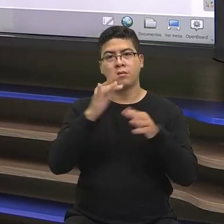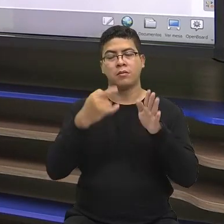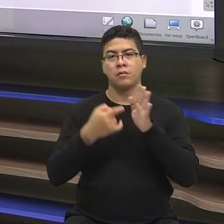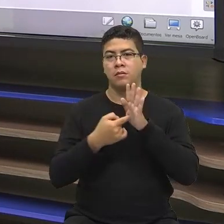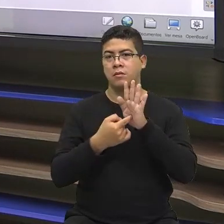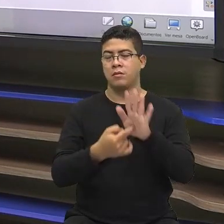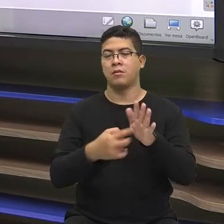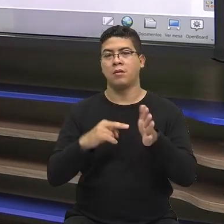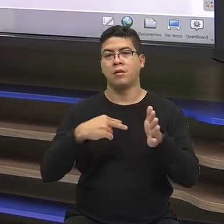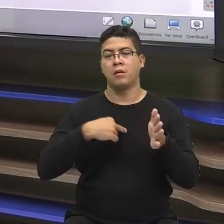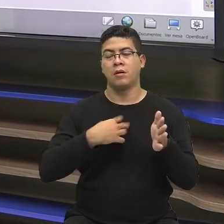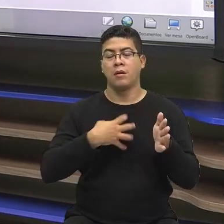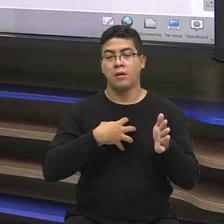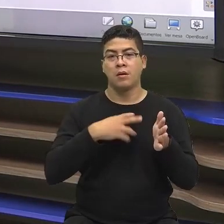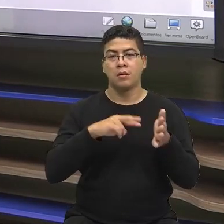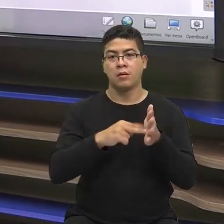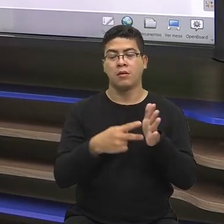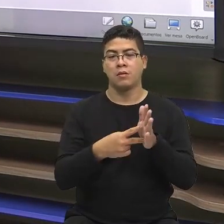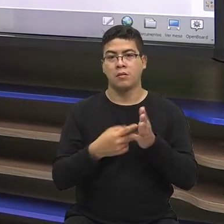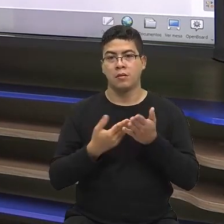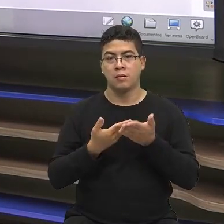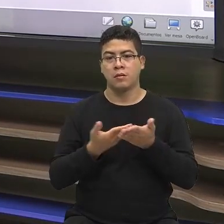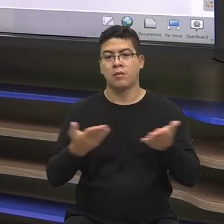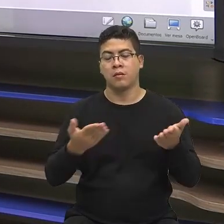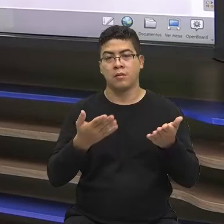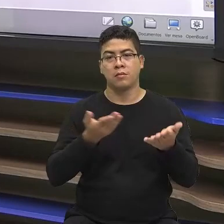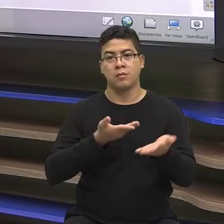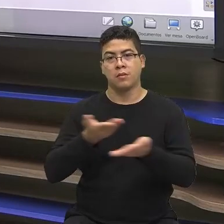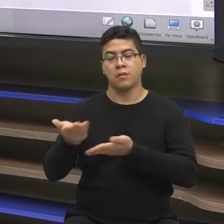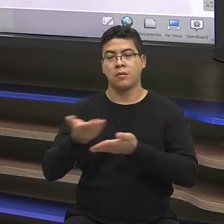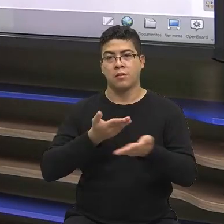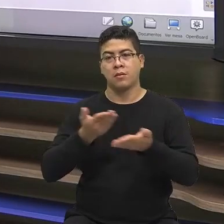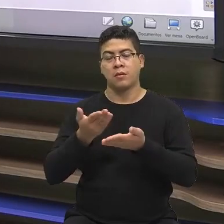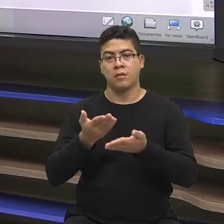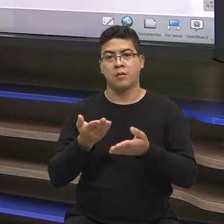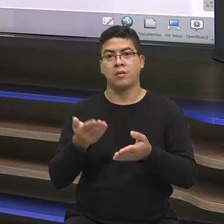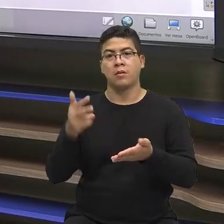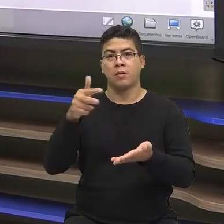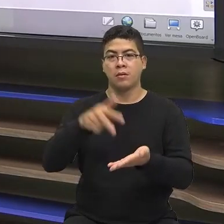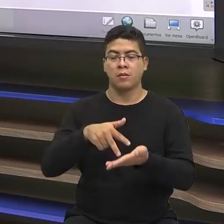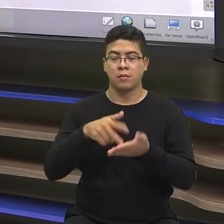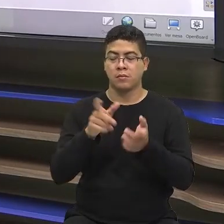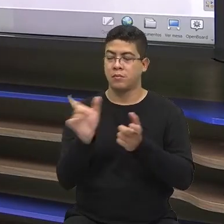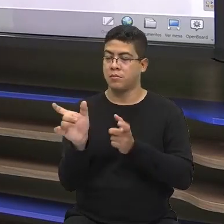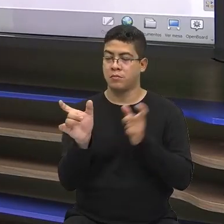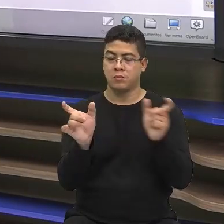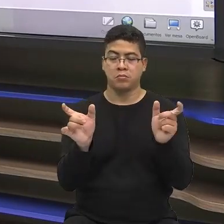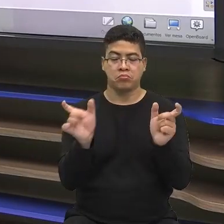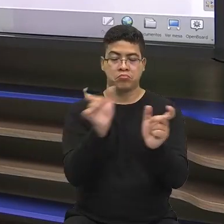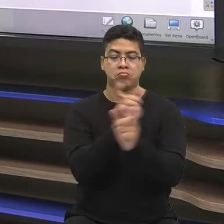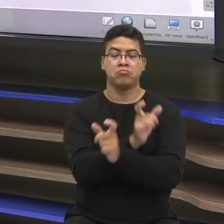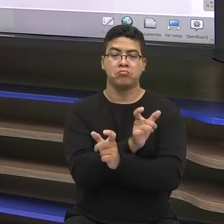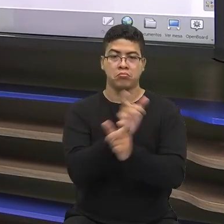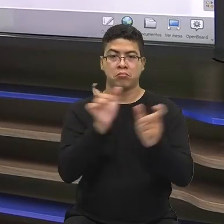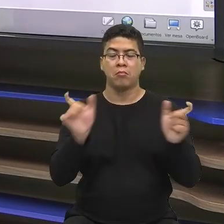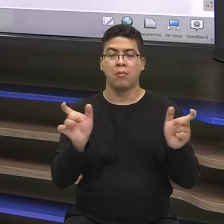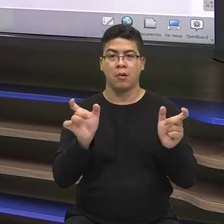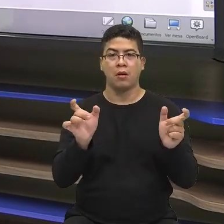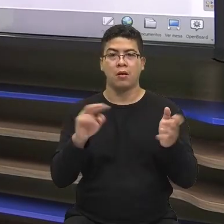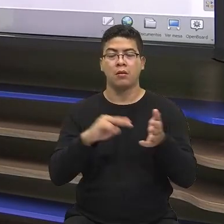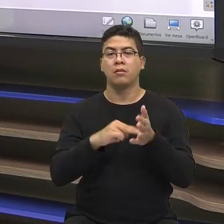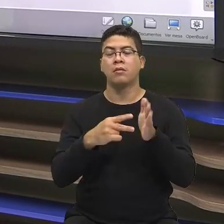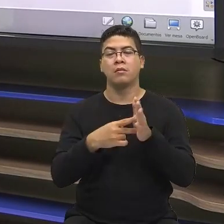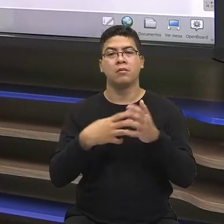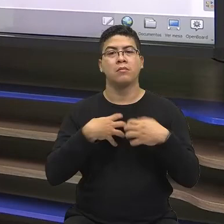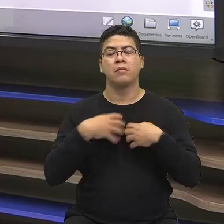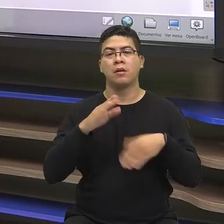trazer e nessas relações, né, na posição em que elas ficarem e também nos sentidos em que elas se alocarem,